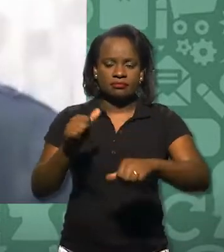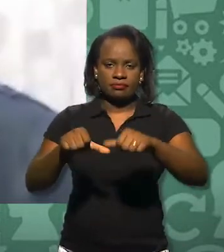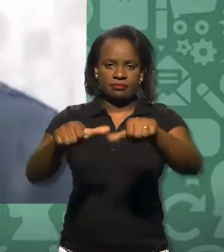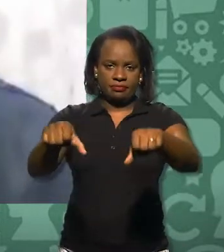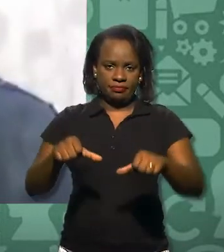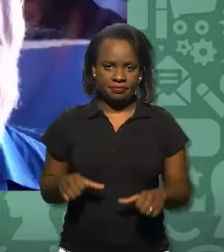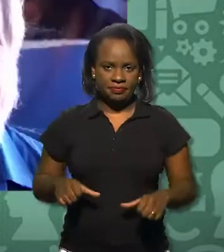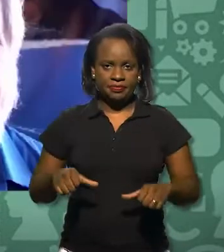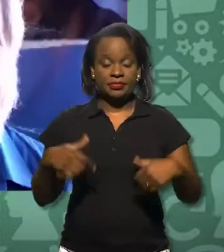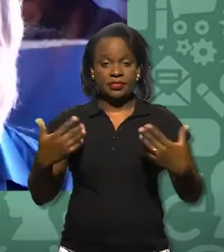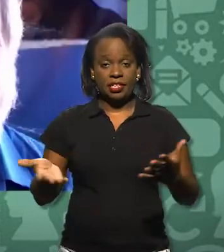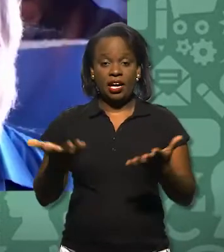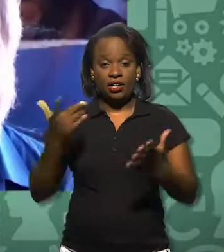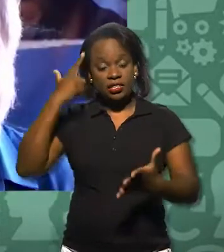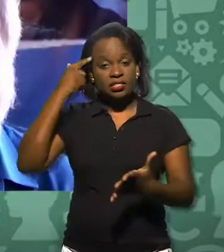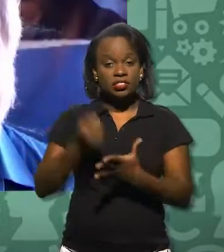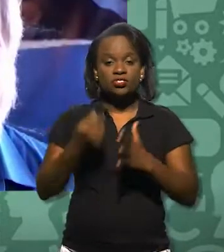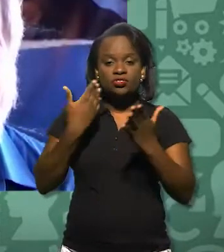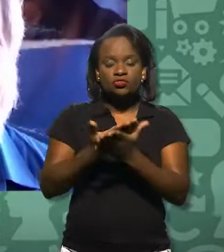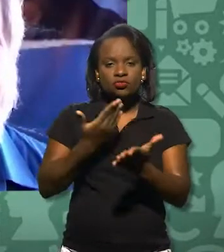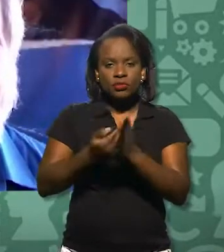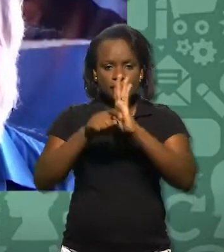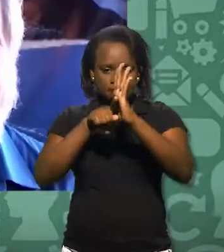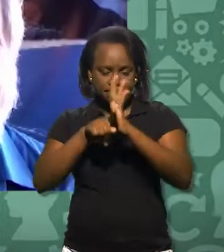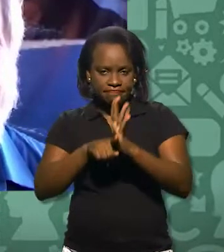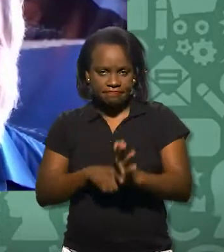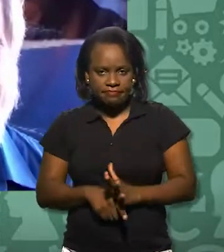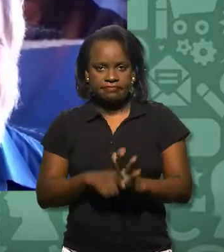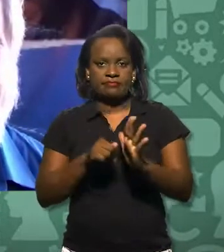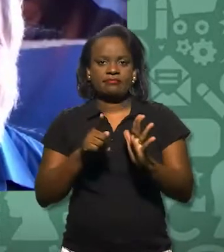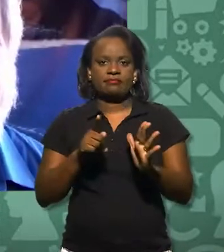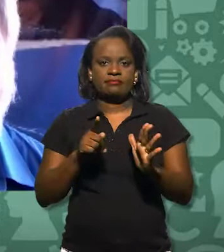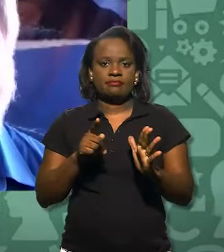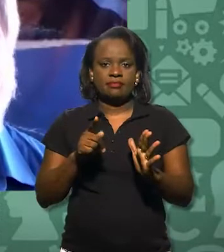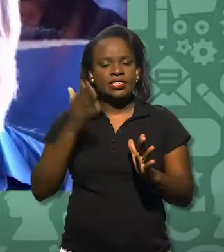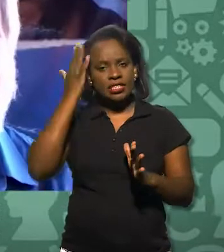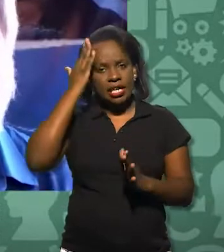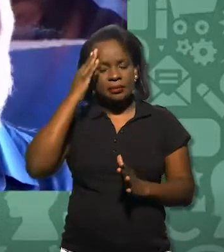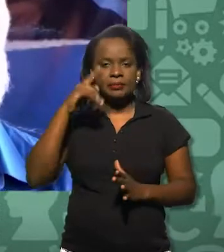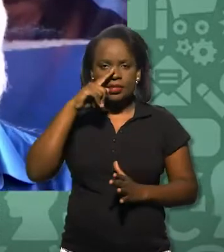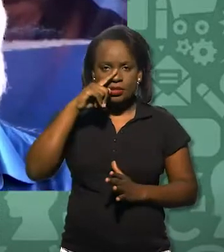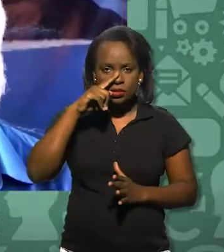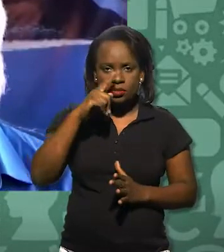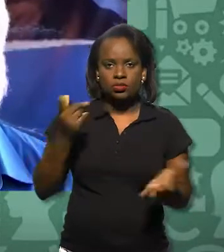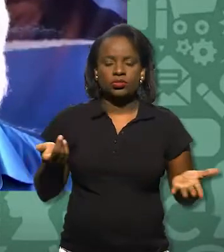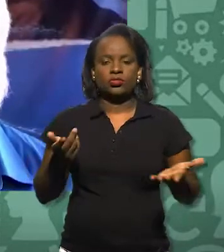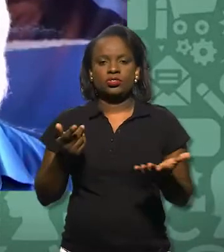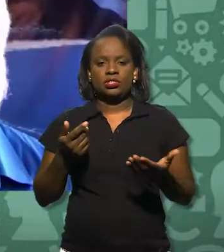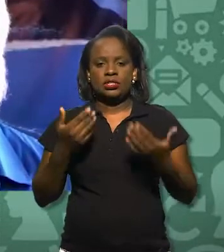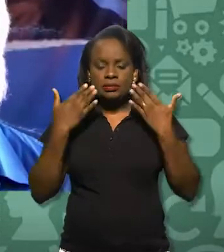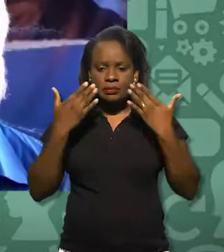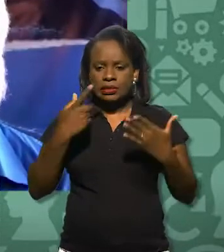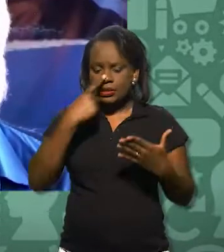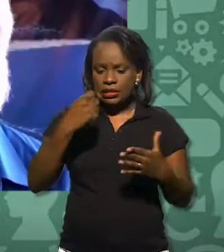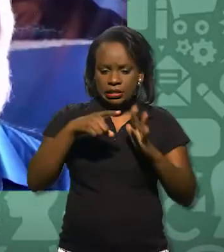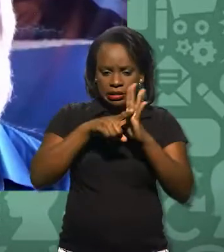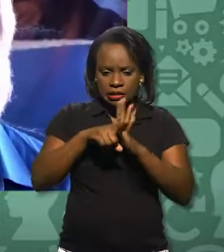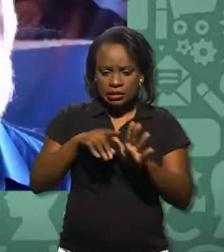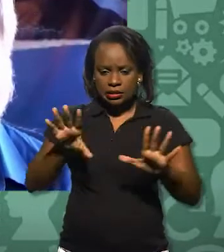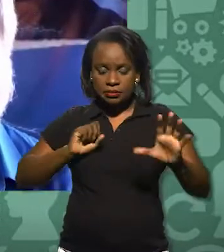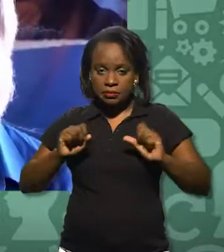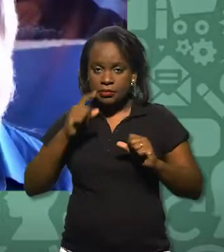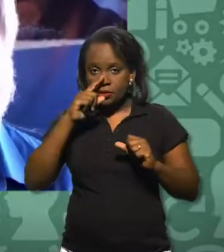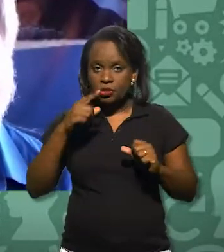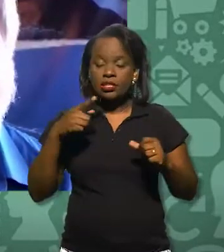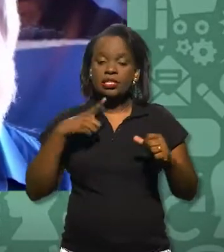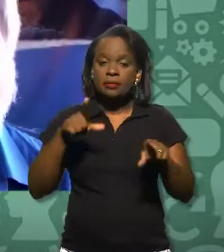tempo. Então, a gente resolveu fazer esse estudo agora, apesar dos riscos da exposição ao lixo, apesar da gente